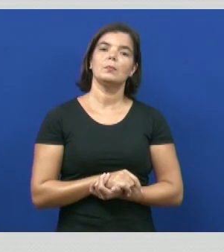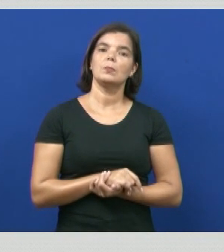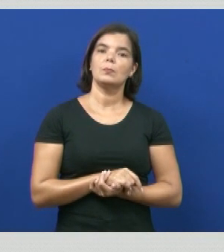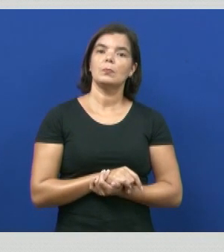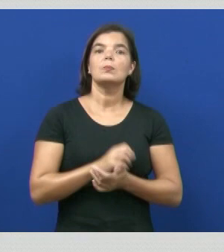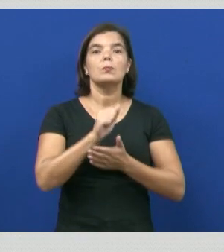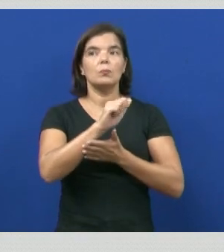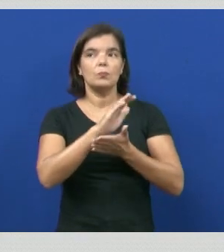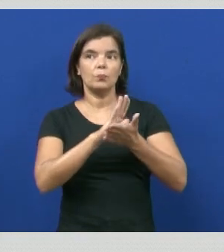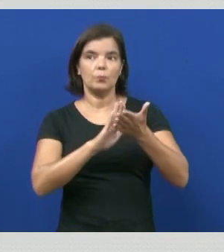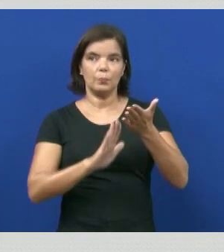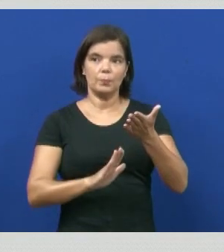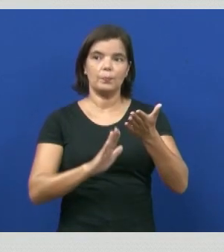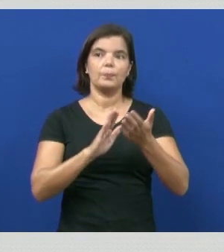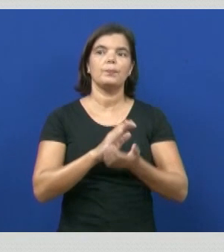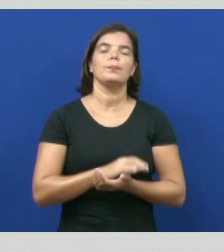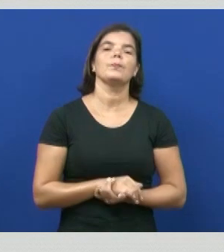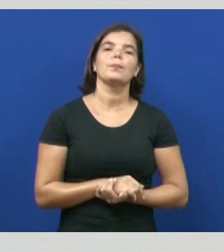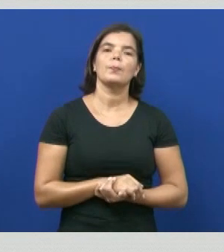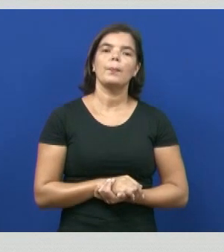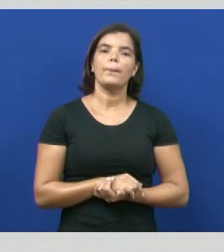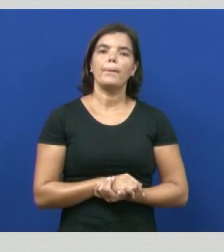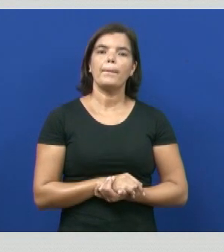Partindo para exercitando.